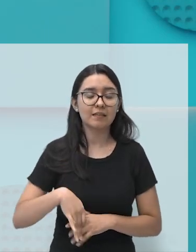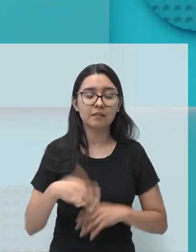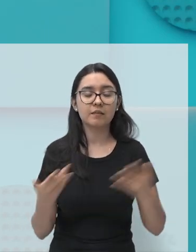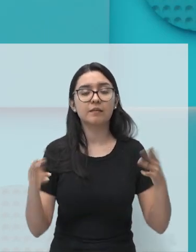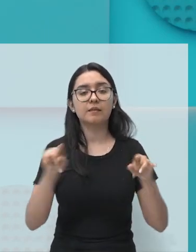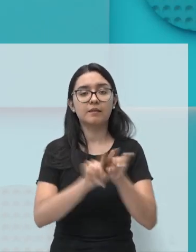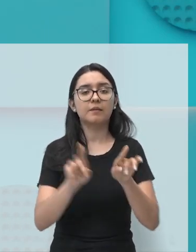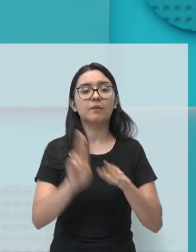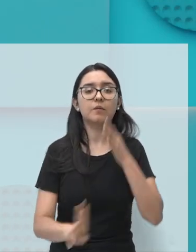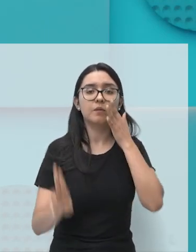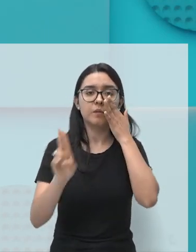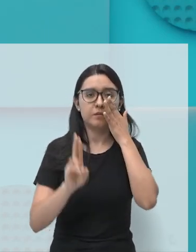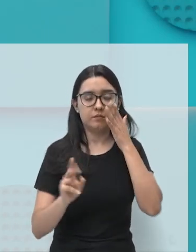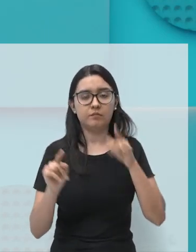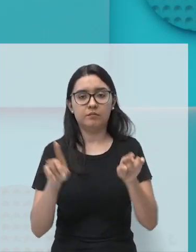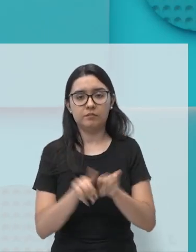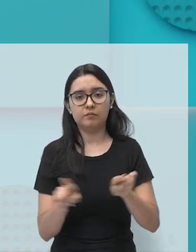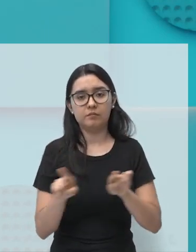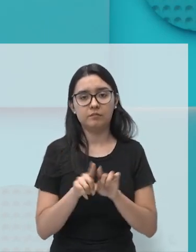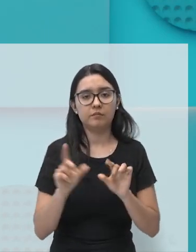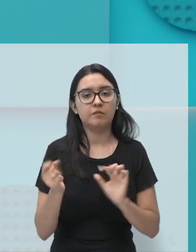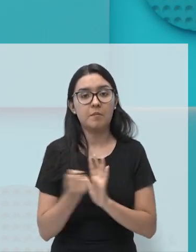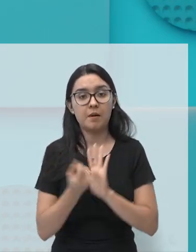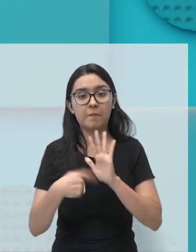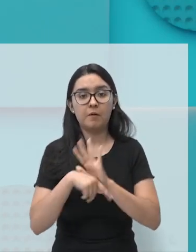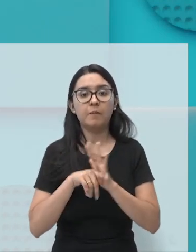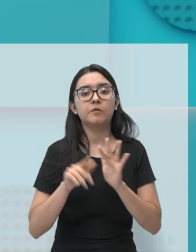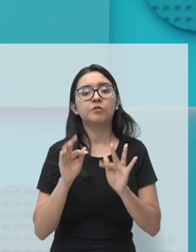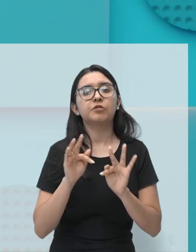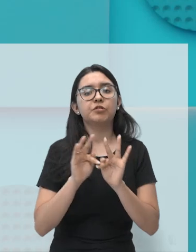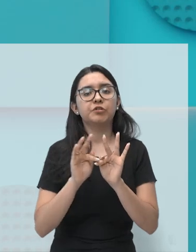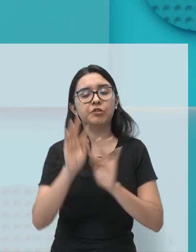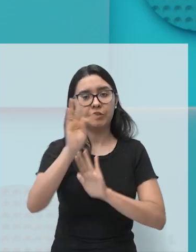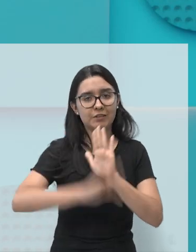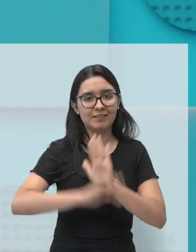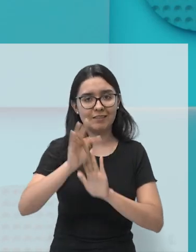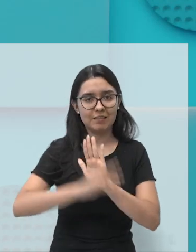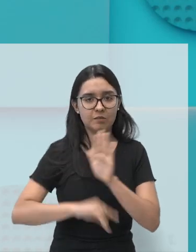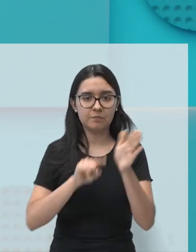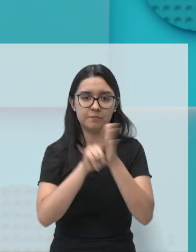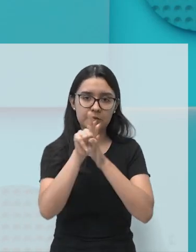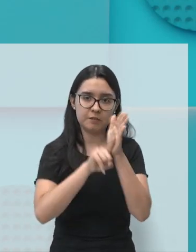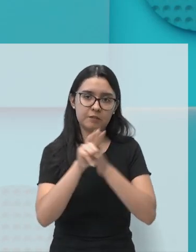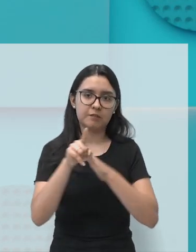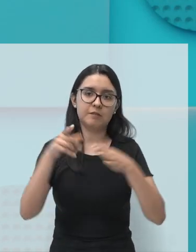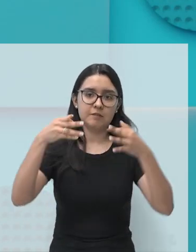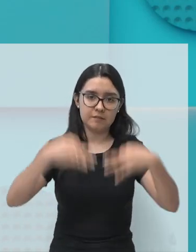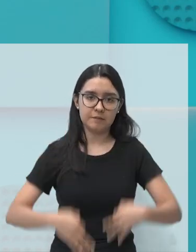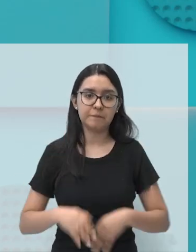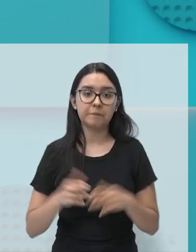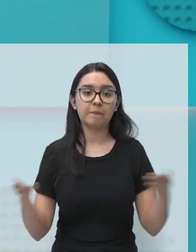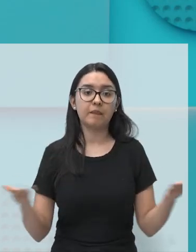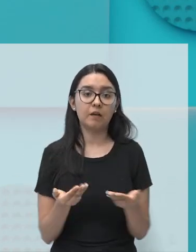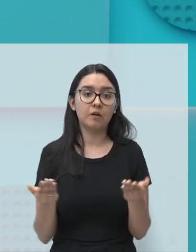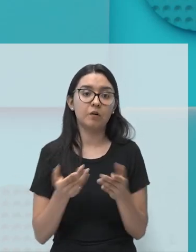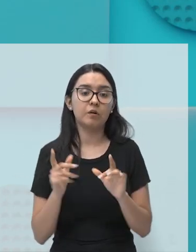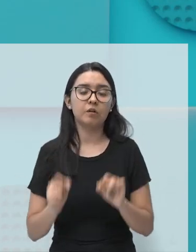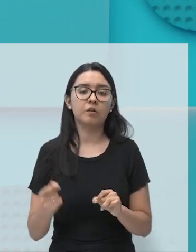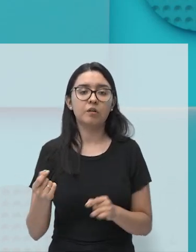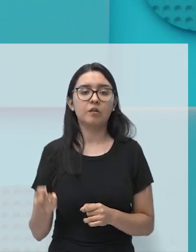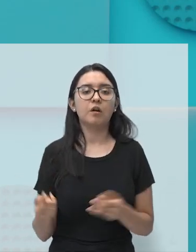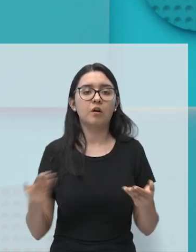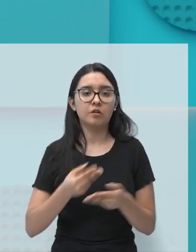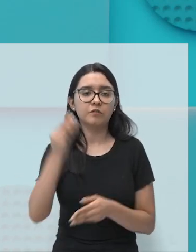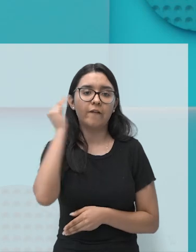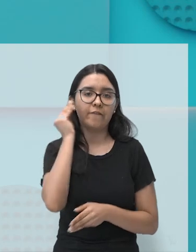Usem também as marcas tipográficas, vão para o texto em busca de algo específico, ok? Agora vamos